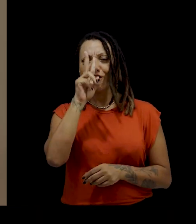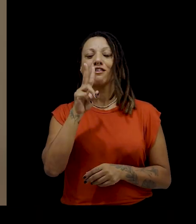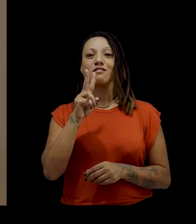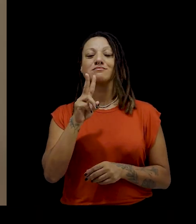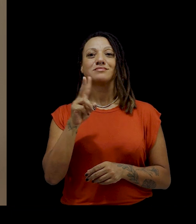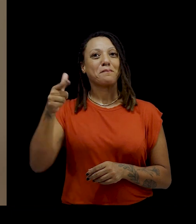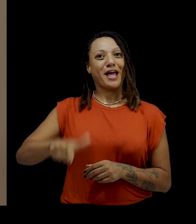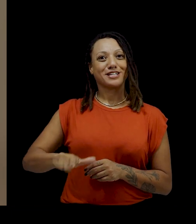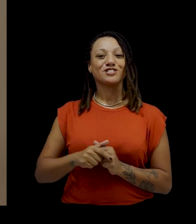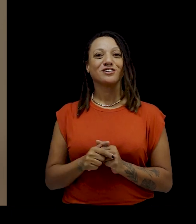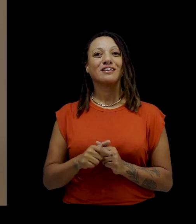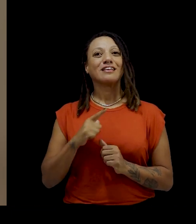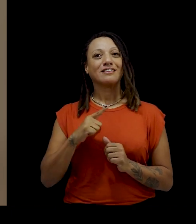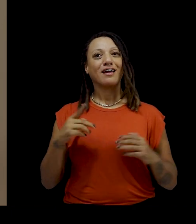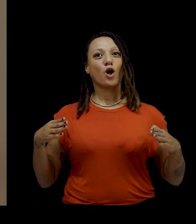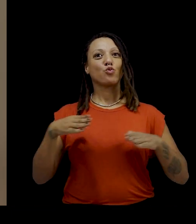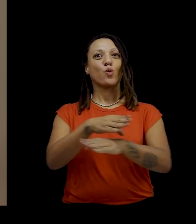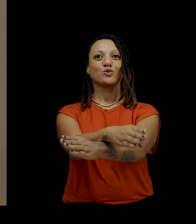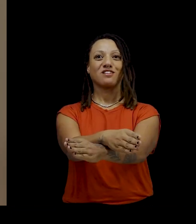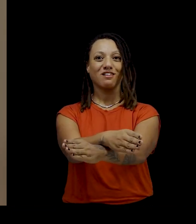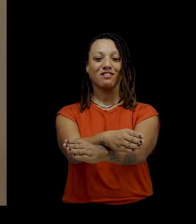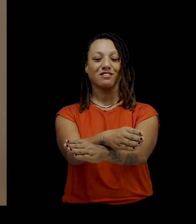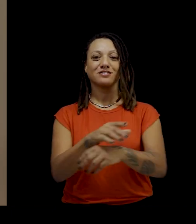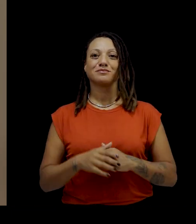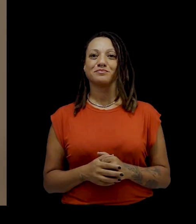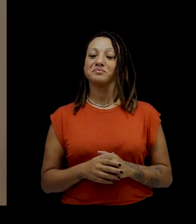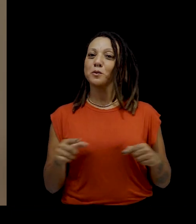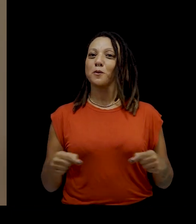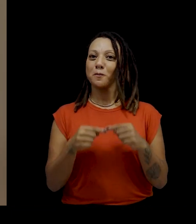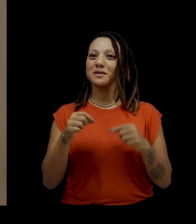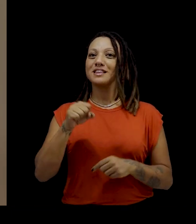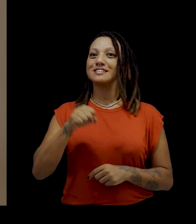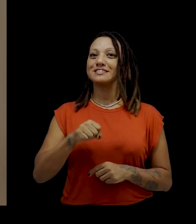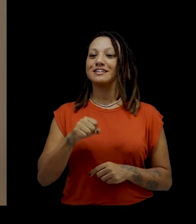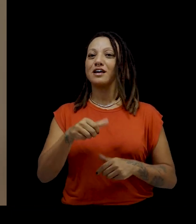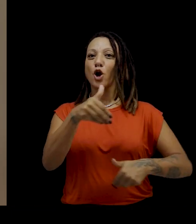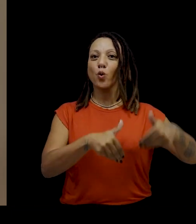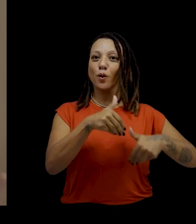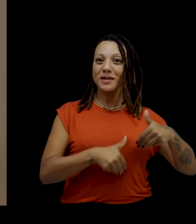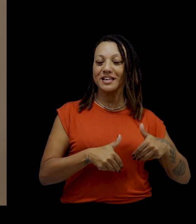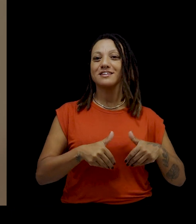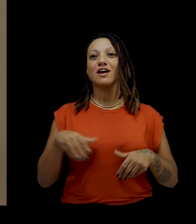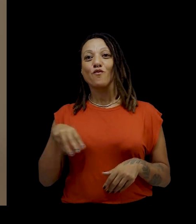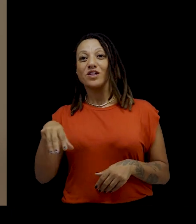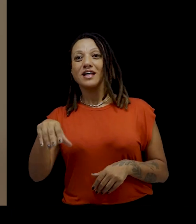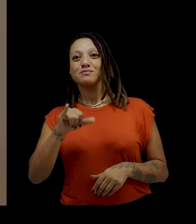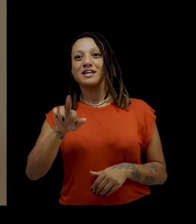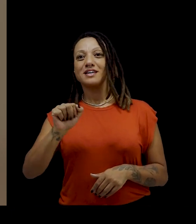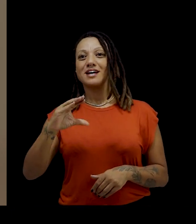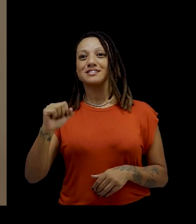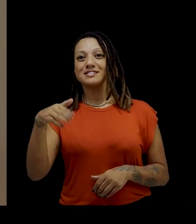da Transamazônica, e ela faz uma encruzilhada com a Transamazônica. Então, tinha a ver também essa Curupira e esse fantasma da